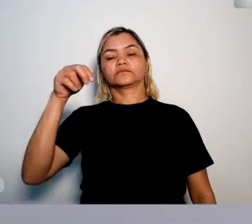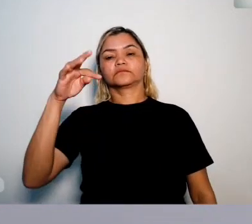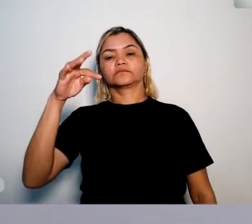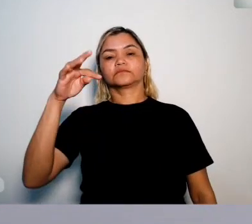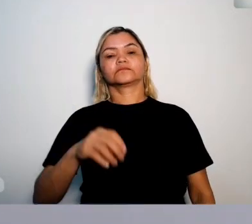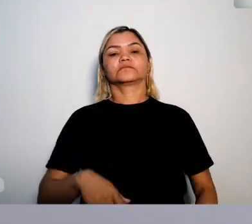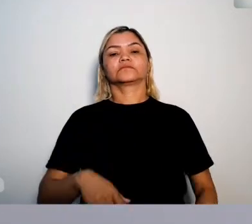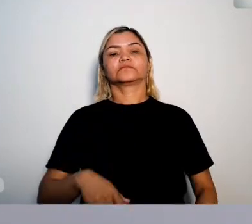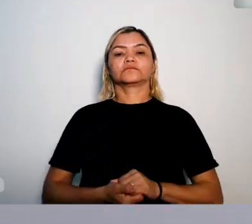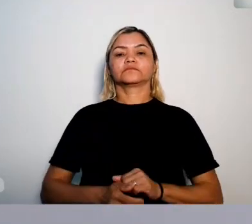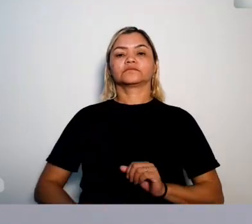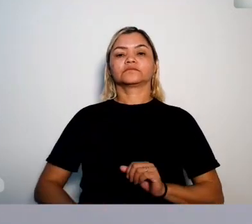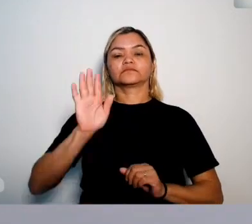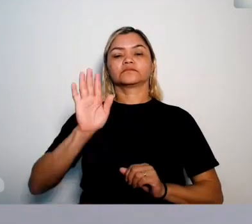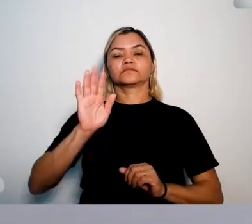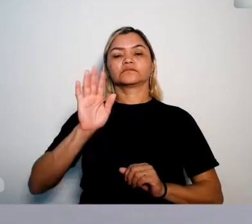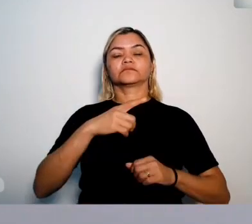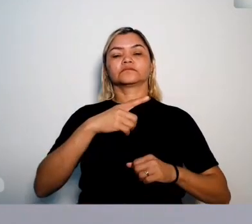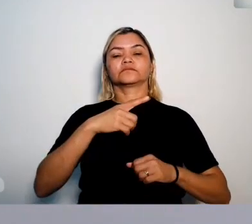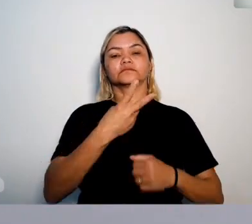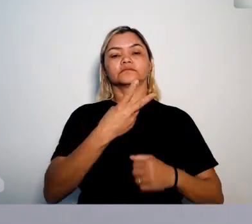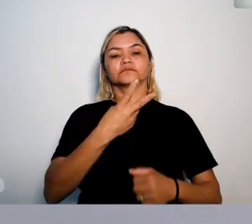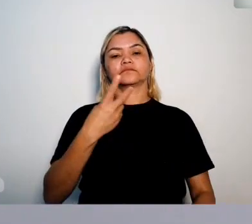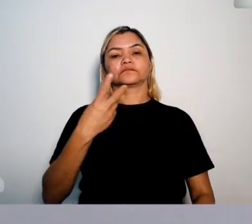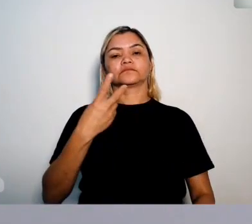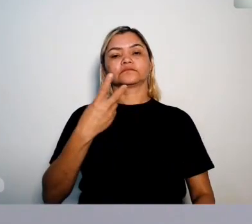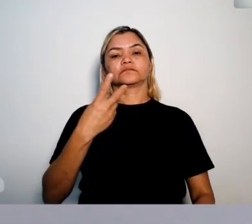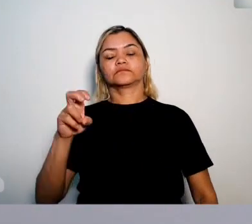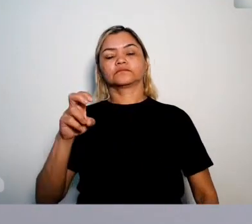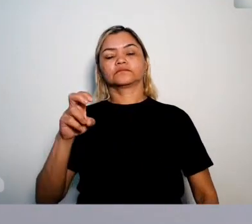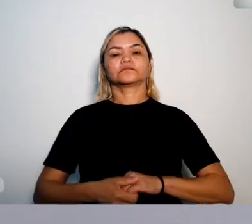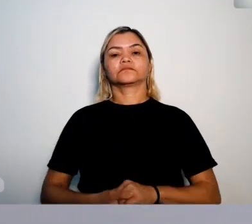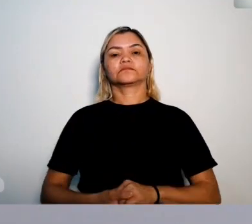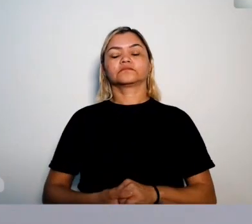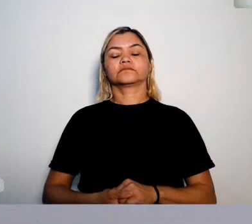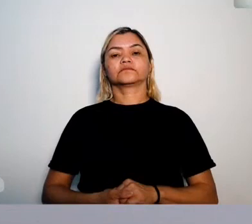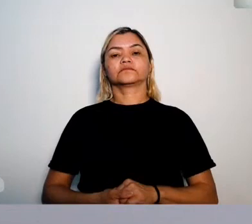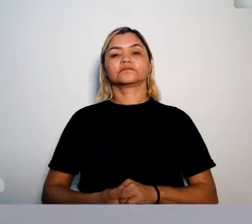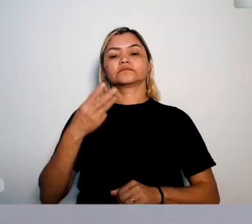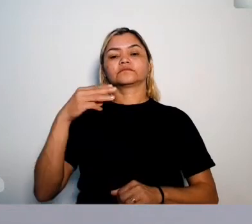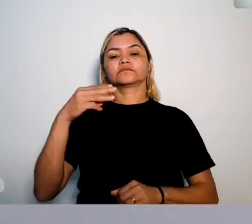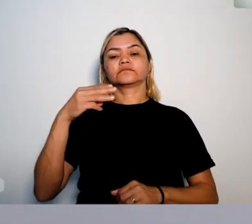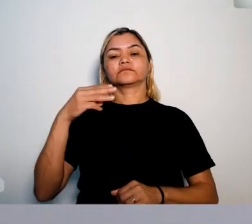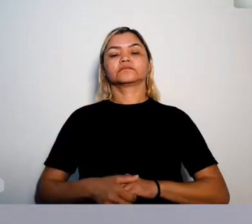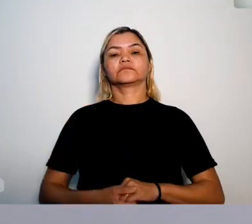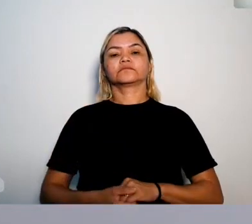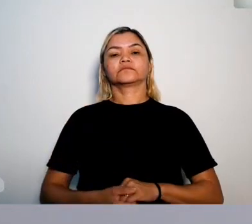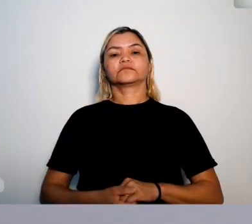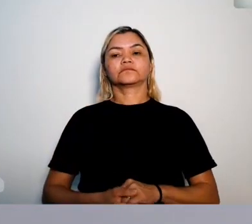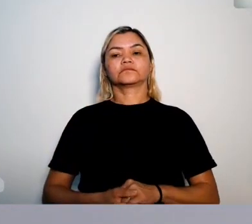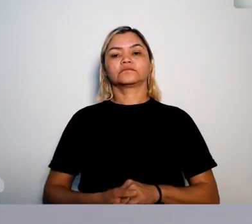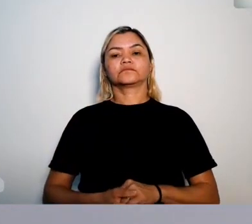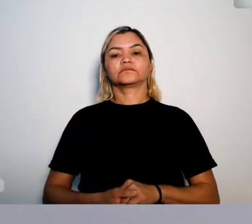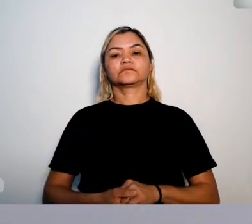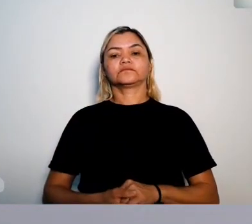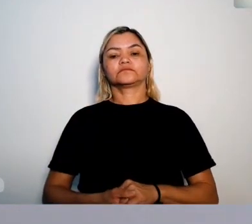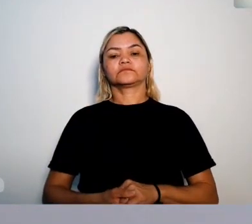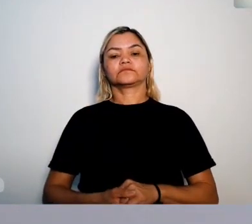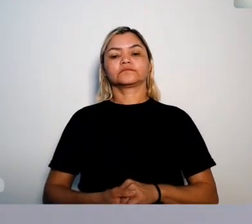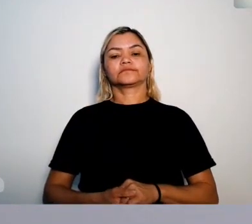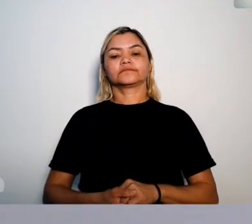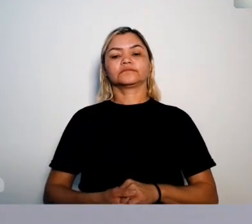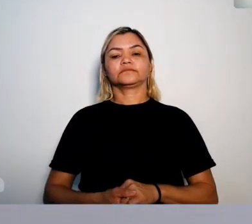artigo 215, sou eu líder da bancada do PP, tenho 3 minutos para falar. Eu suspendo a sessão por 5 minutos para consultar a assessoria jurídica.